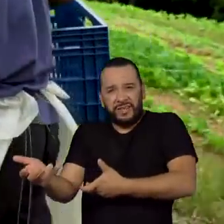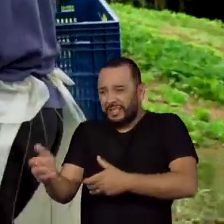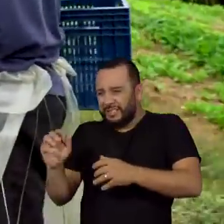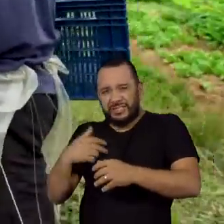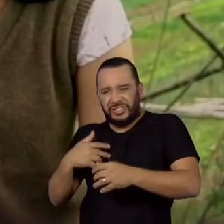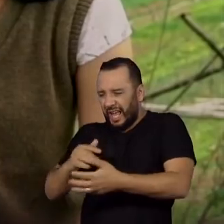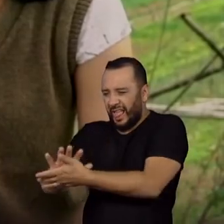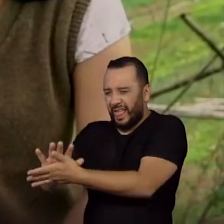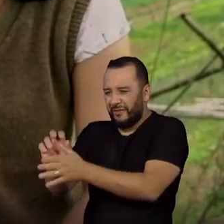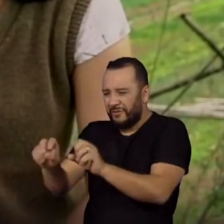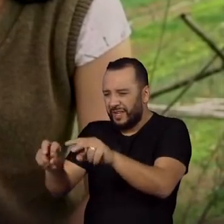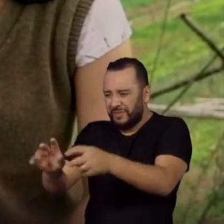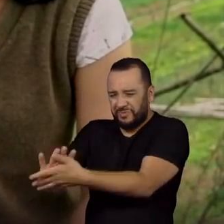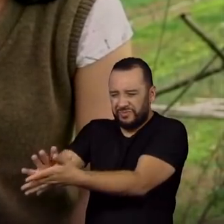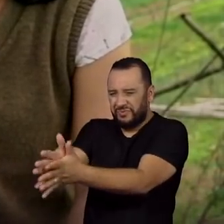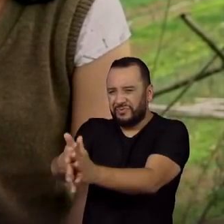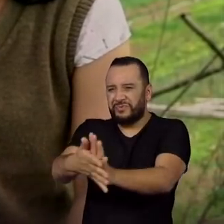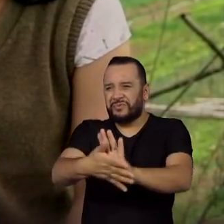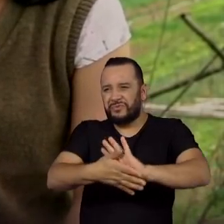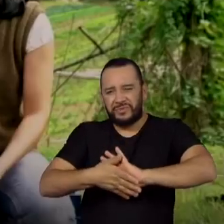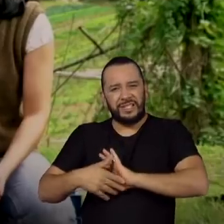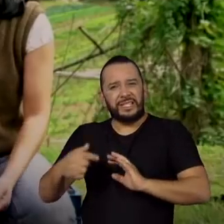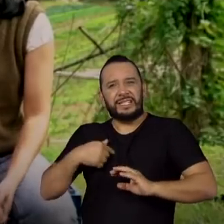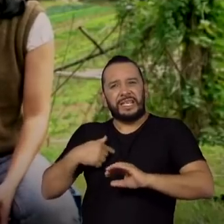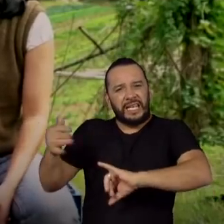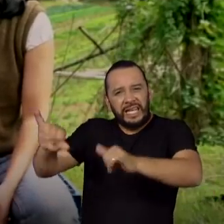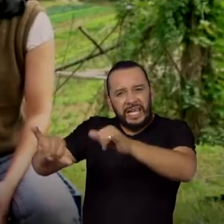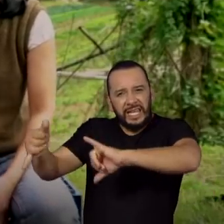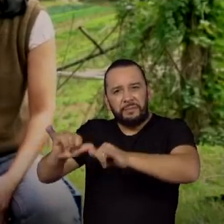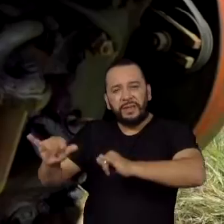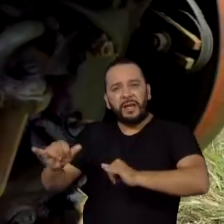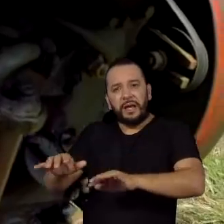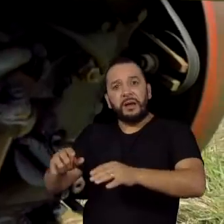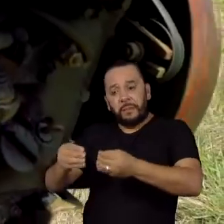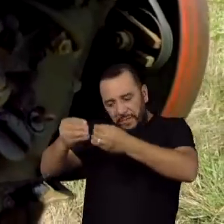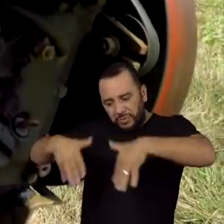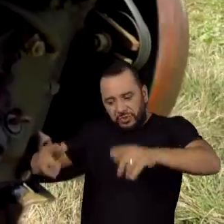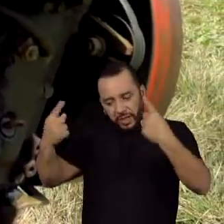excelente hora. Eliminou, né, o uso de agrotóxico. Está sendo muito bom.